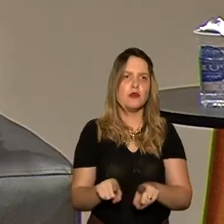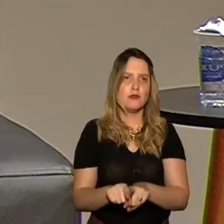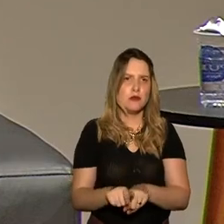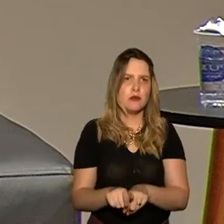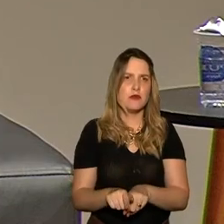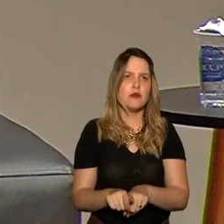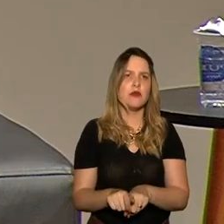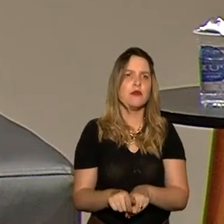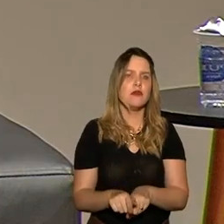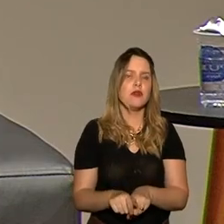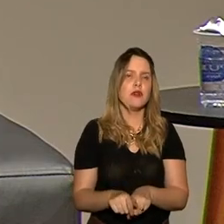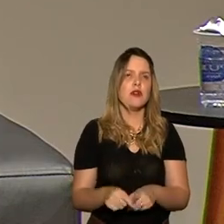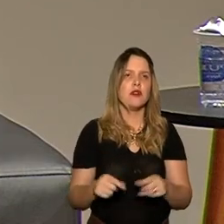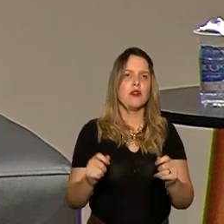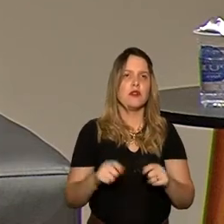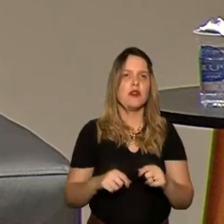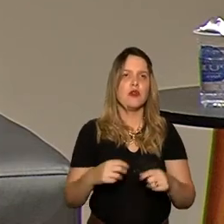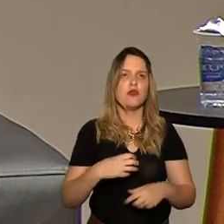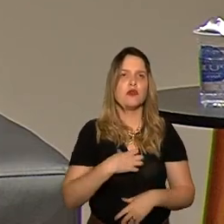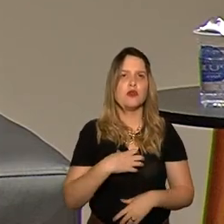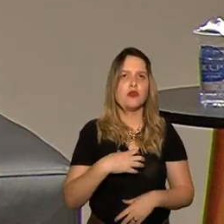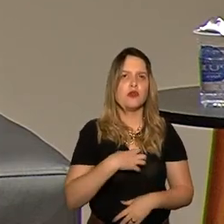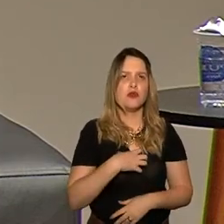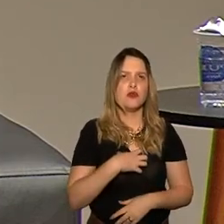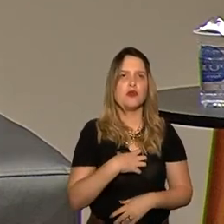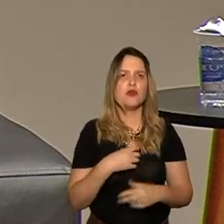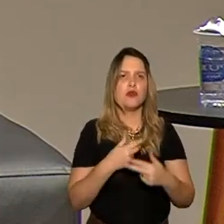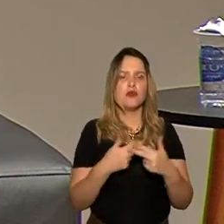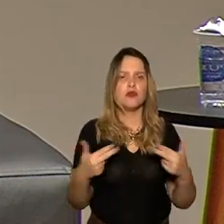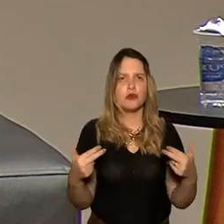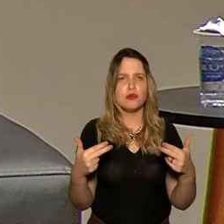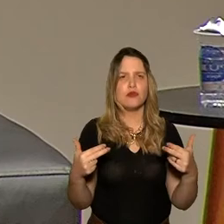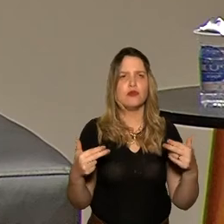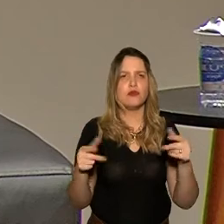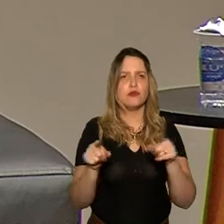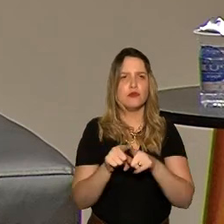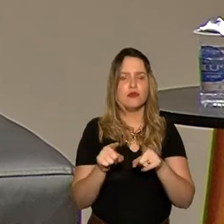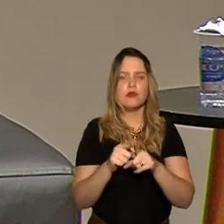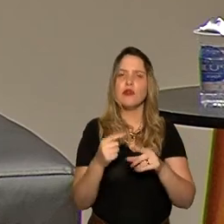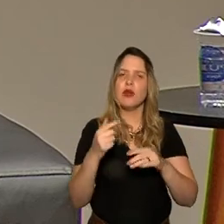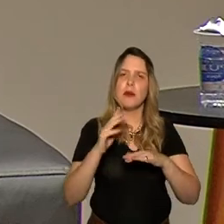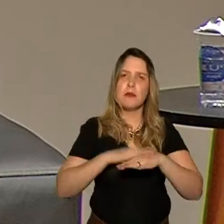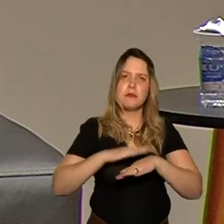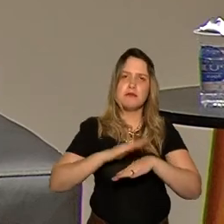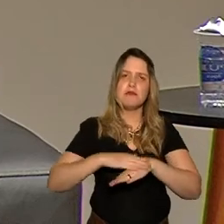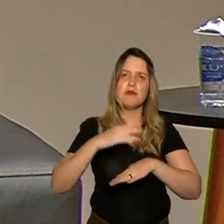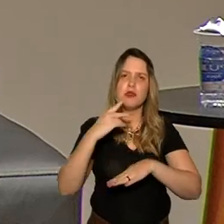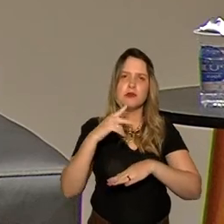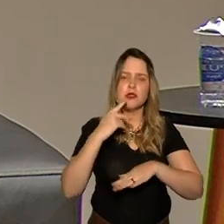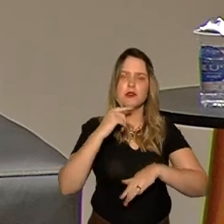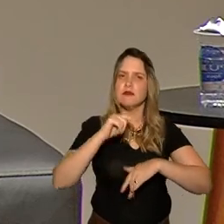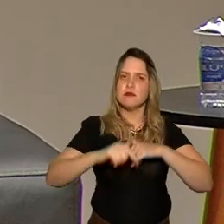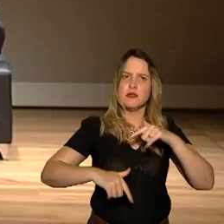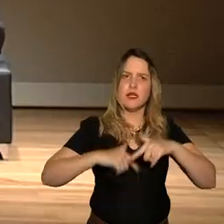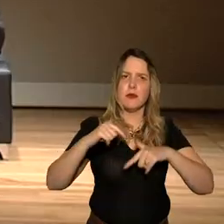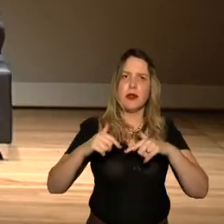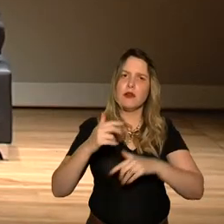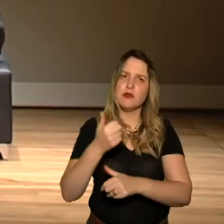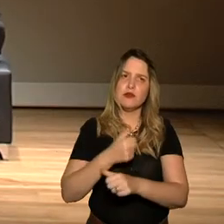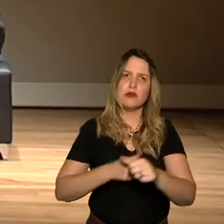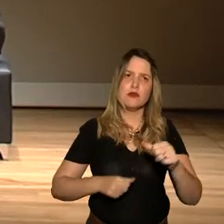através das leis de incentivo então percebam como público aí na boca dele aparece como moeda de troca